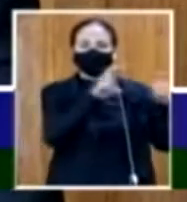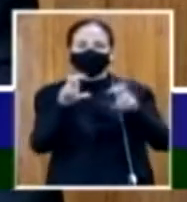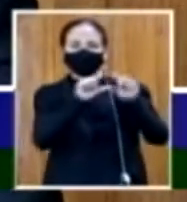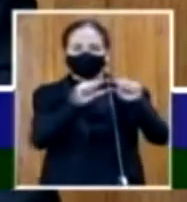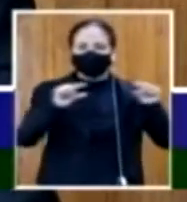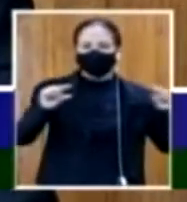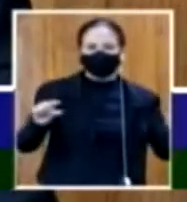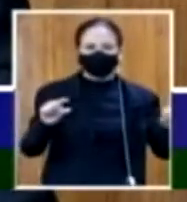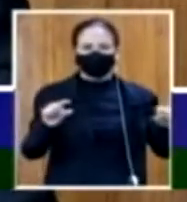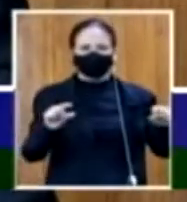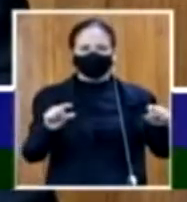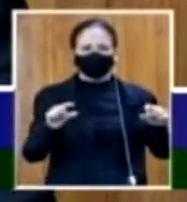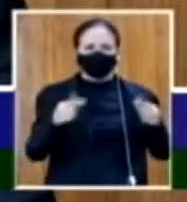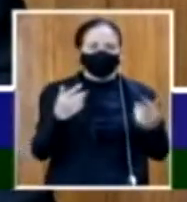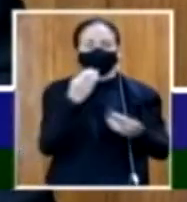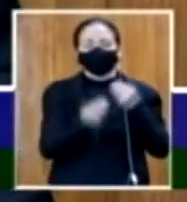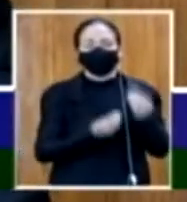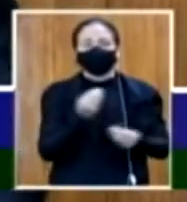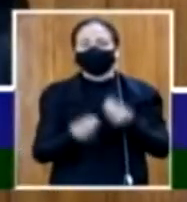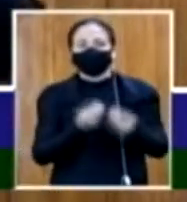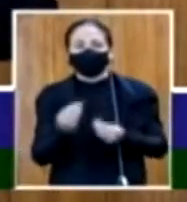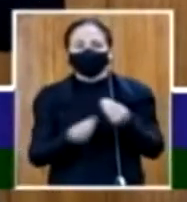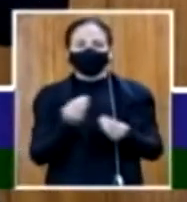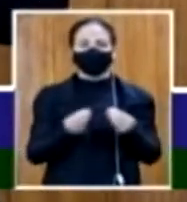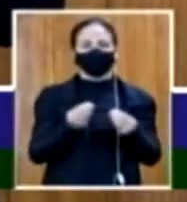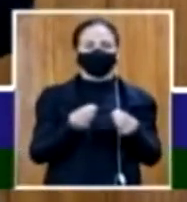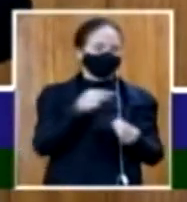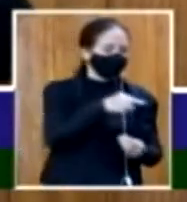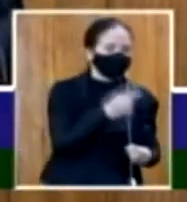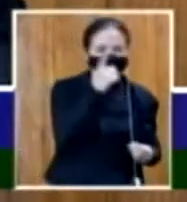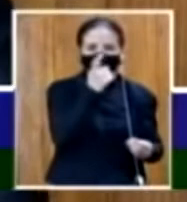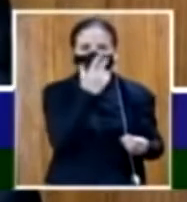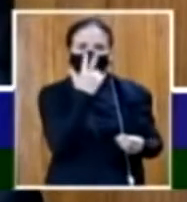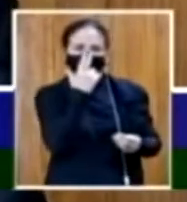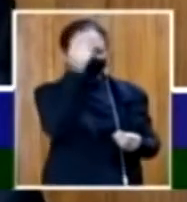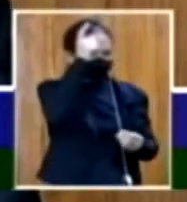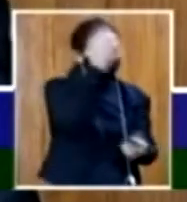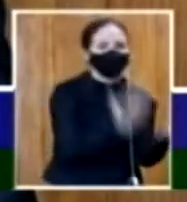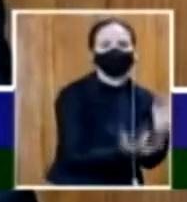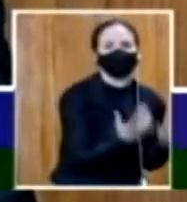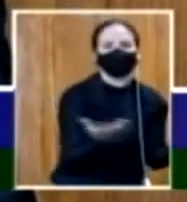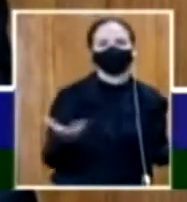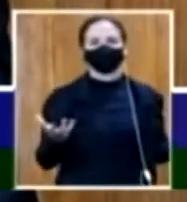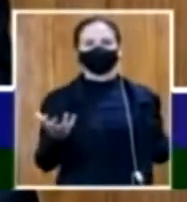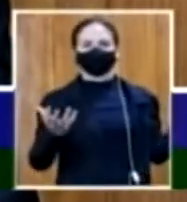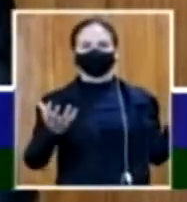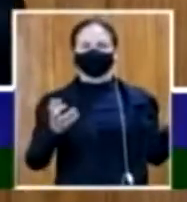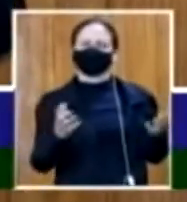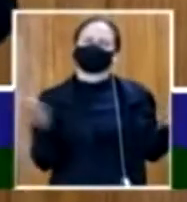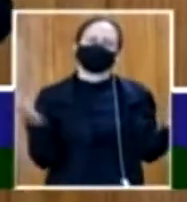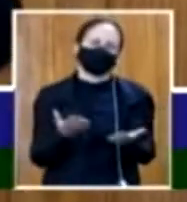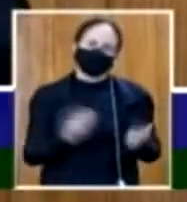20%. Hoje, me desculpem ou me perdoem o comparativo, mas nós